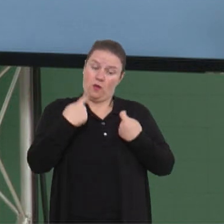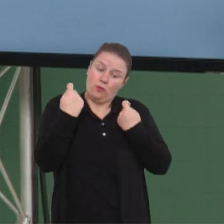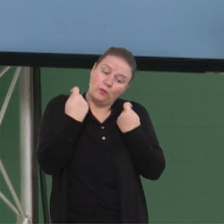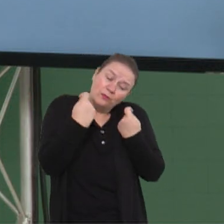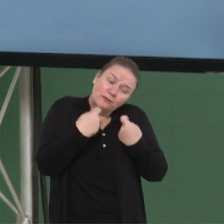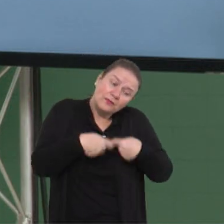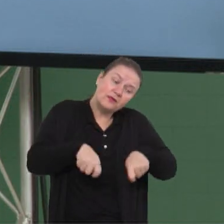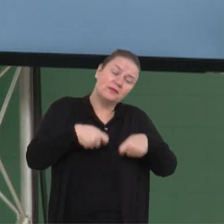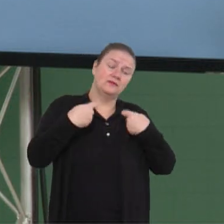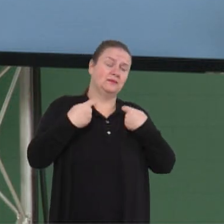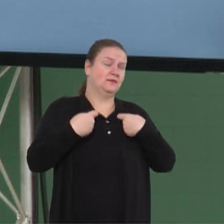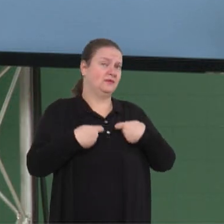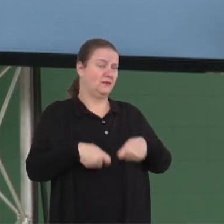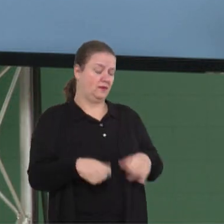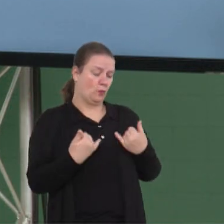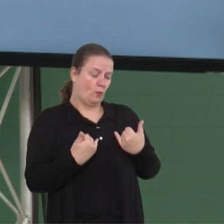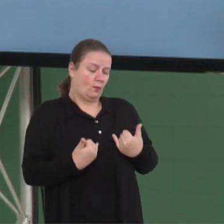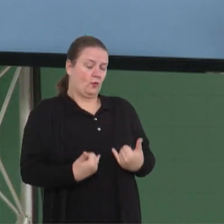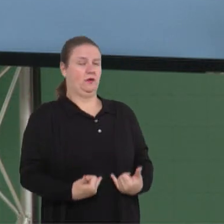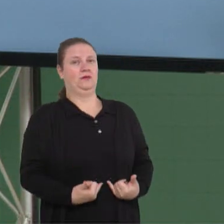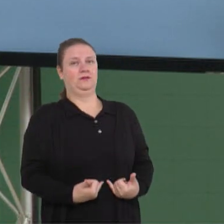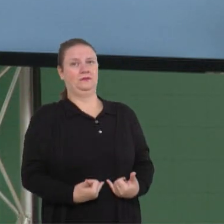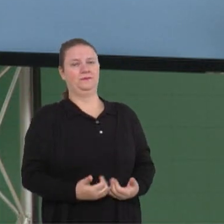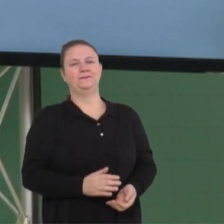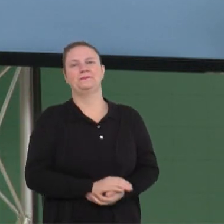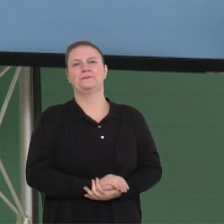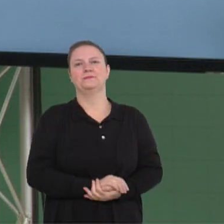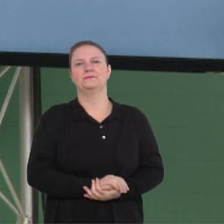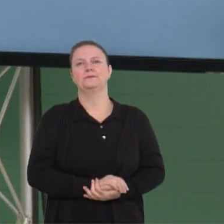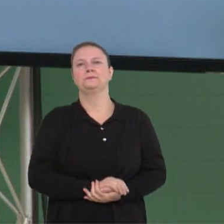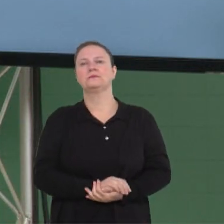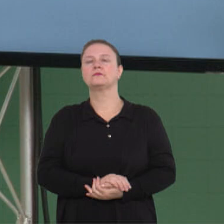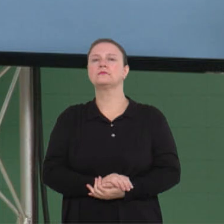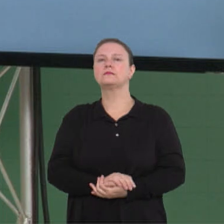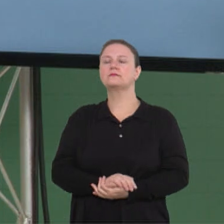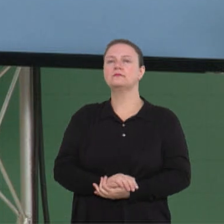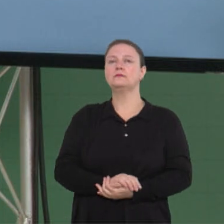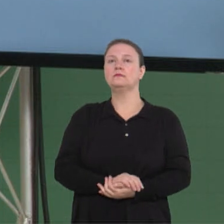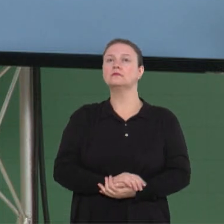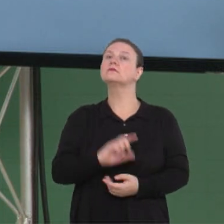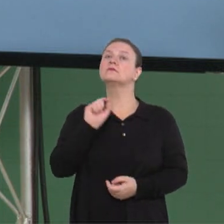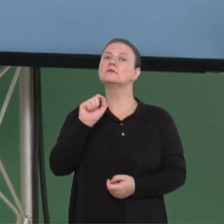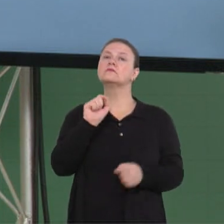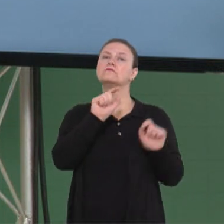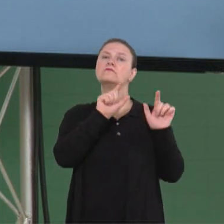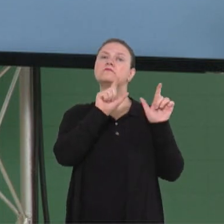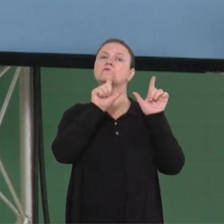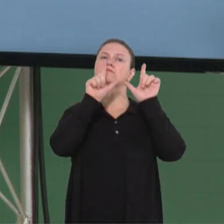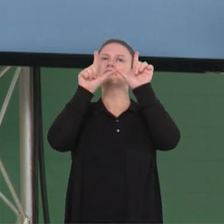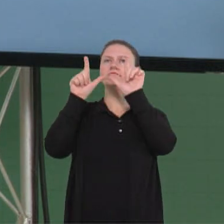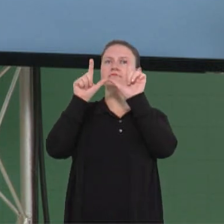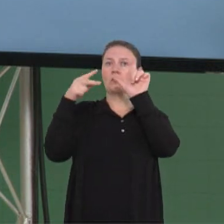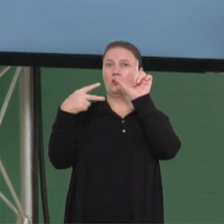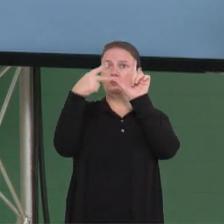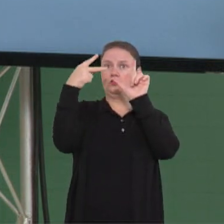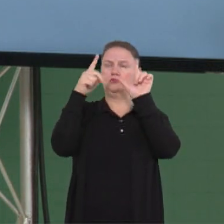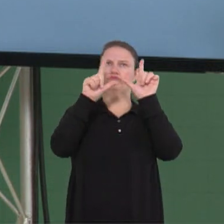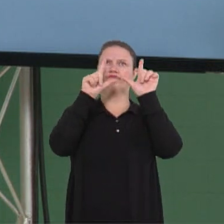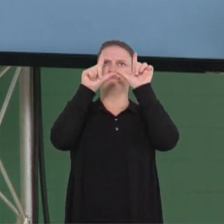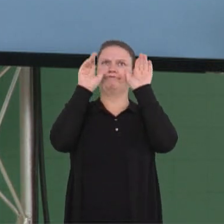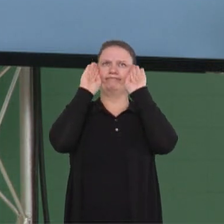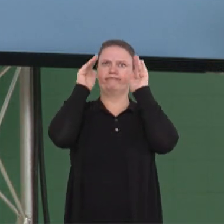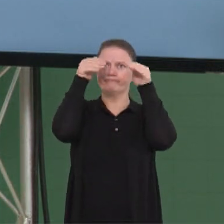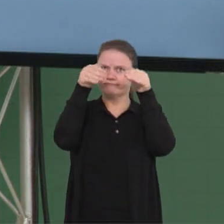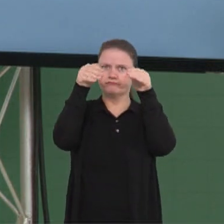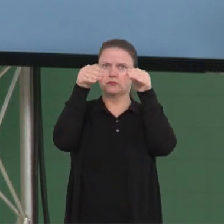deveria perder peso você baseando então nesse nessa segundo quadrinho vamos focar no